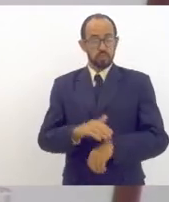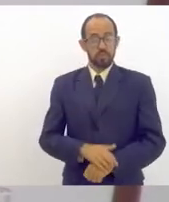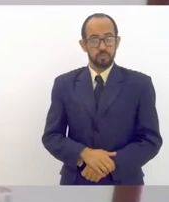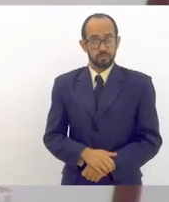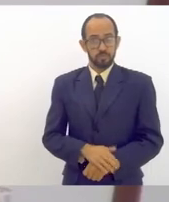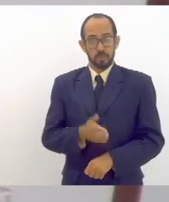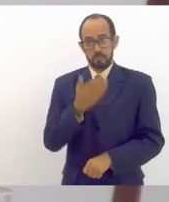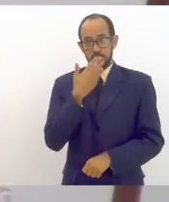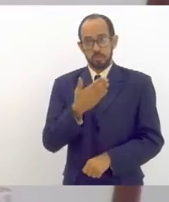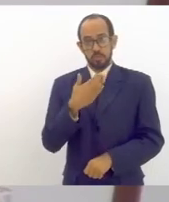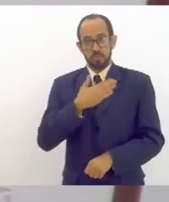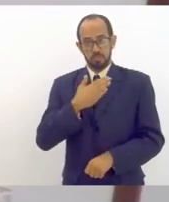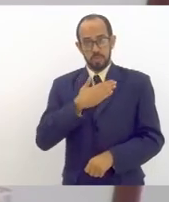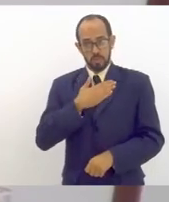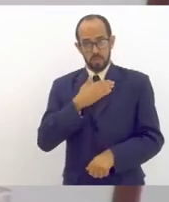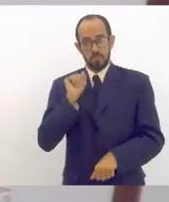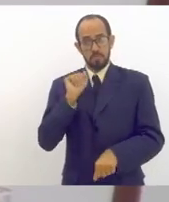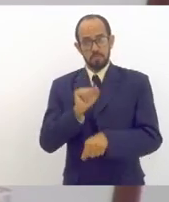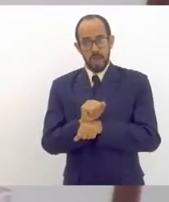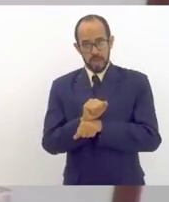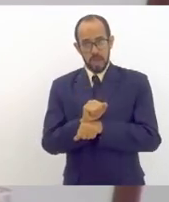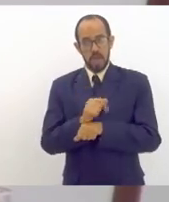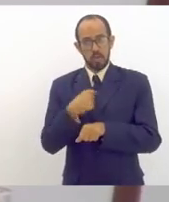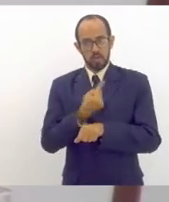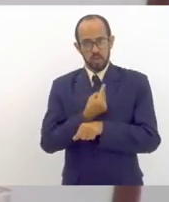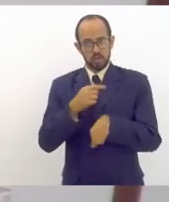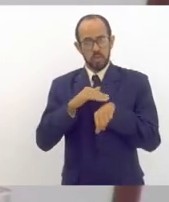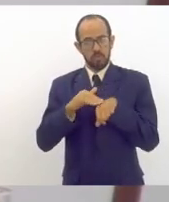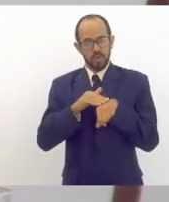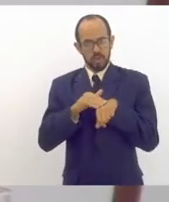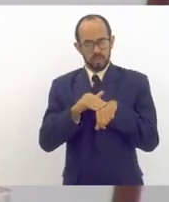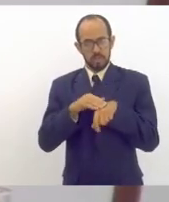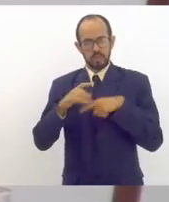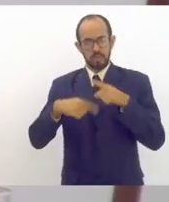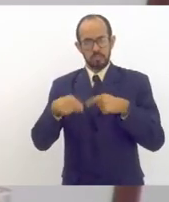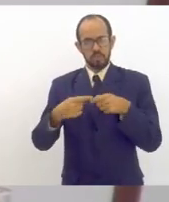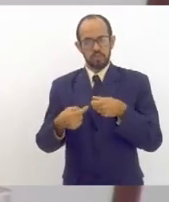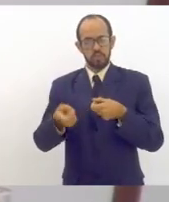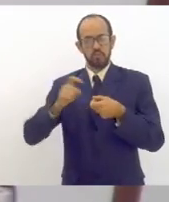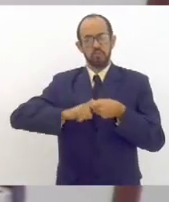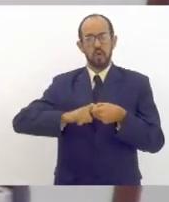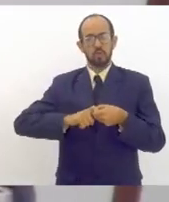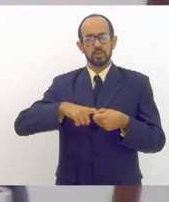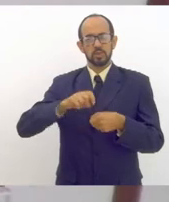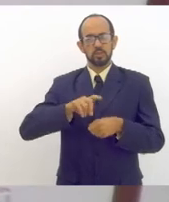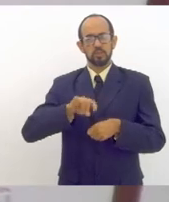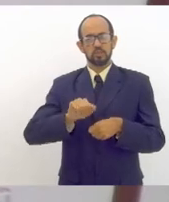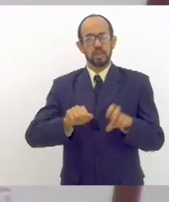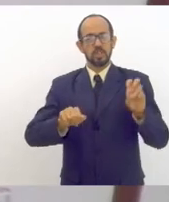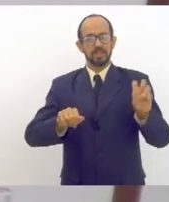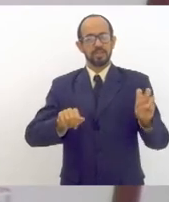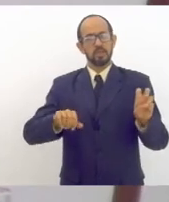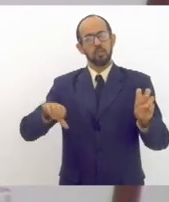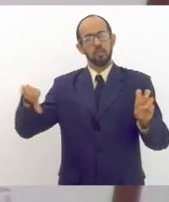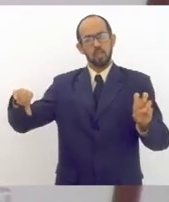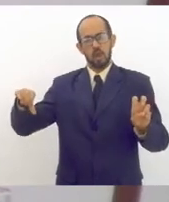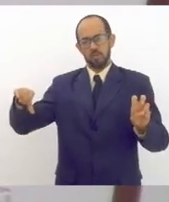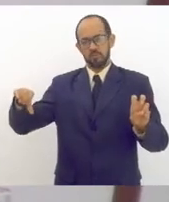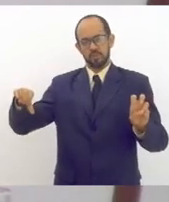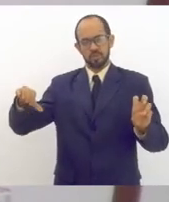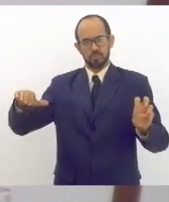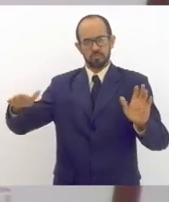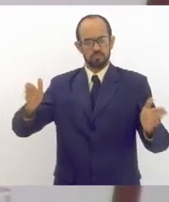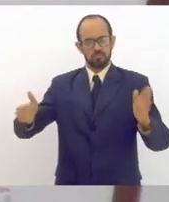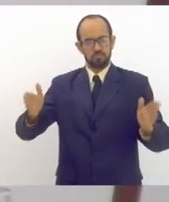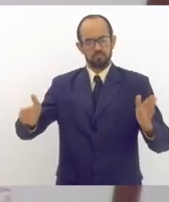ó vamos dar uma pausa na nossa conversa aqui agora e Vamos retomar a conversa entre o dia 5 e dia 9 e eu garanto que eu vou arrumar um lugar que